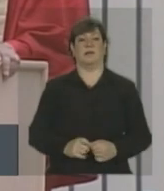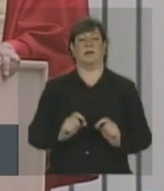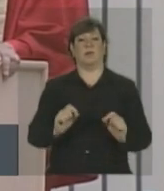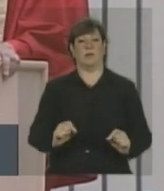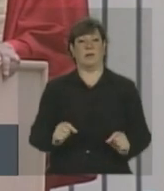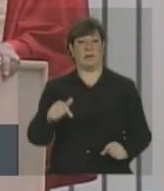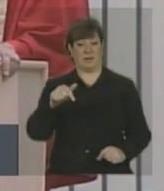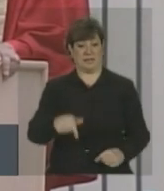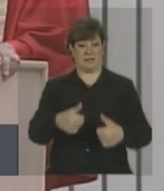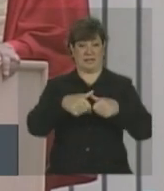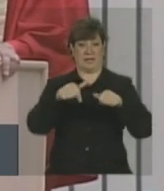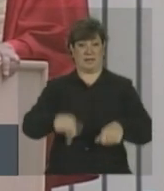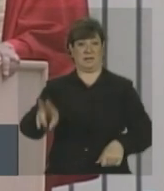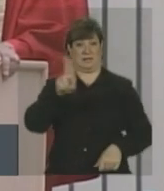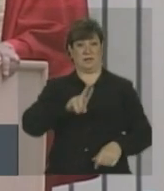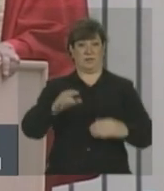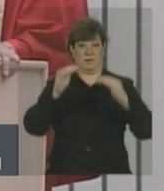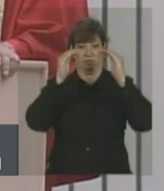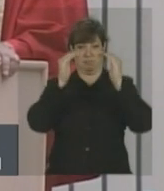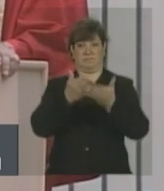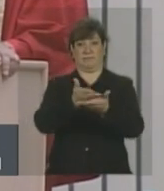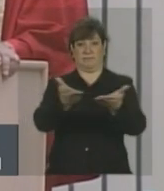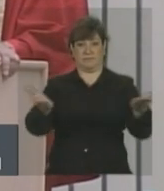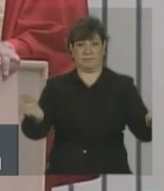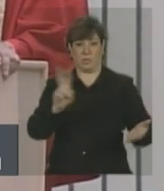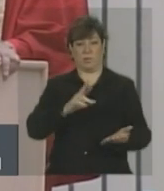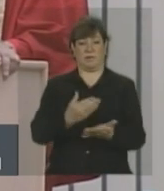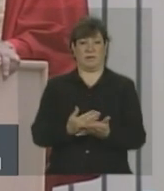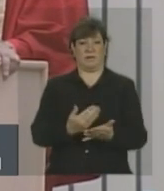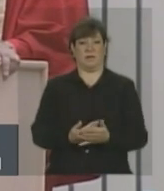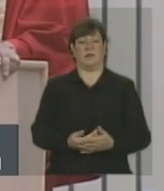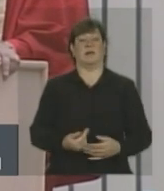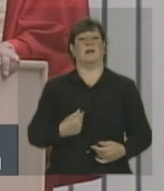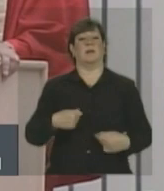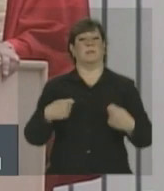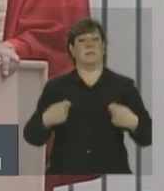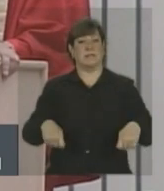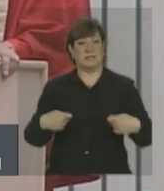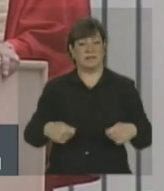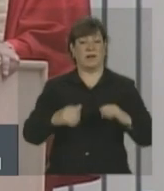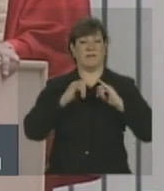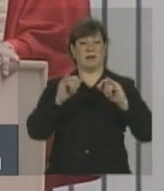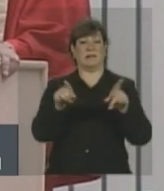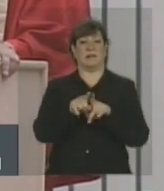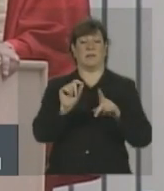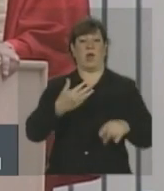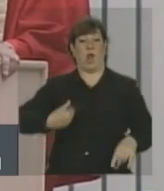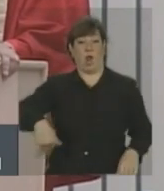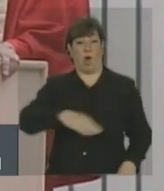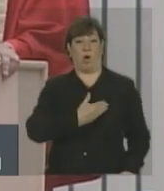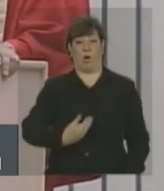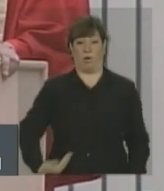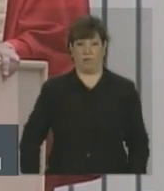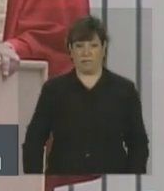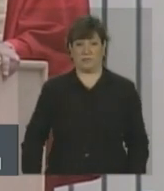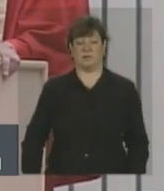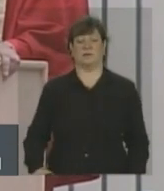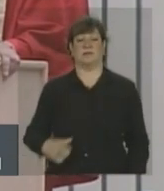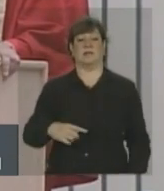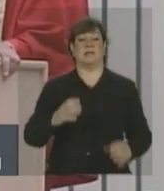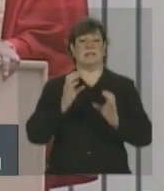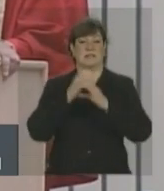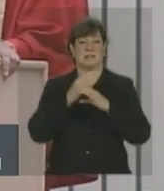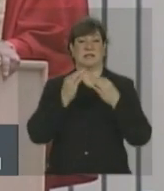respeitada universidade, não posso deixar de assinalar a ênfase que nosso governo atribui ao avanço em